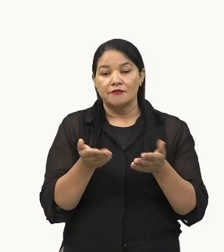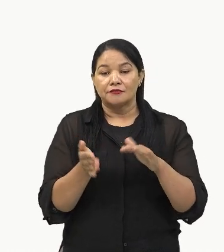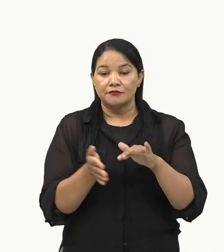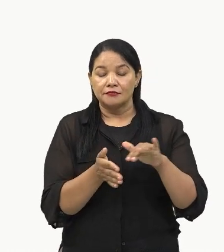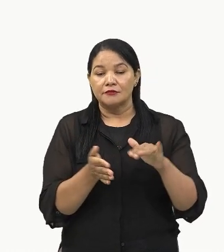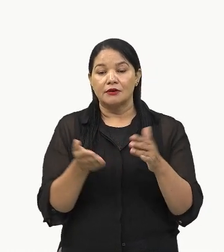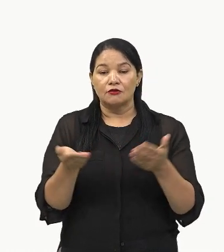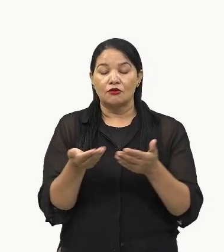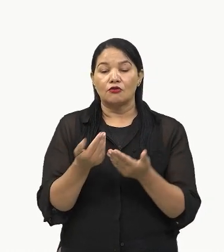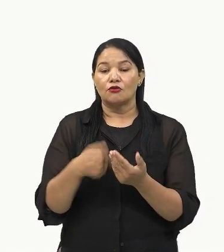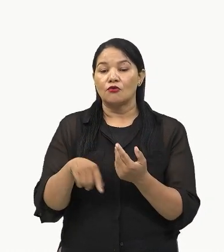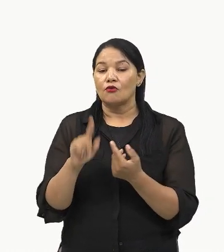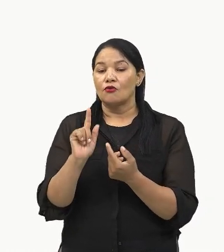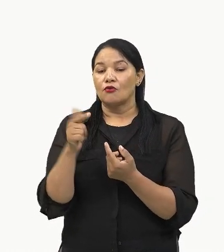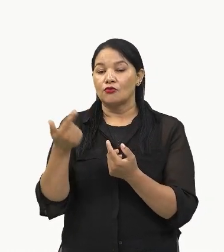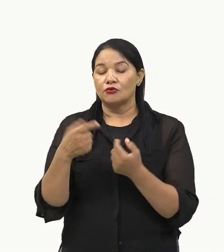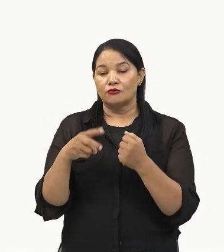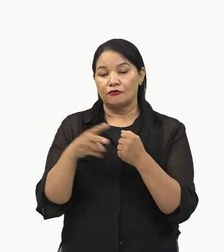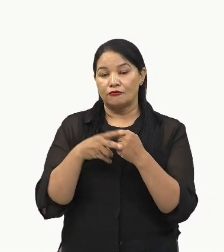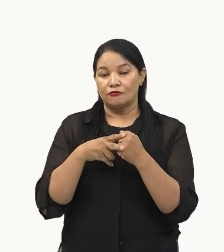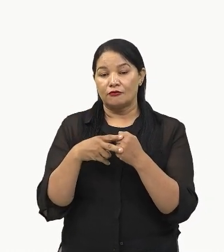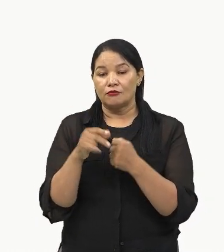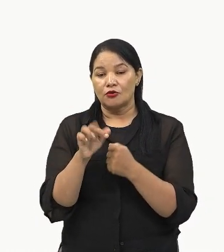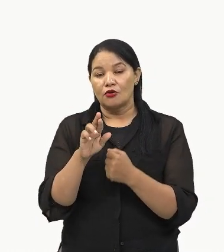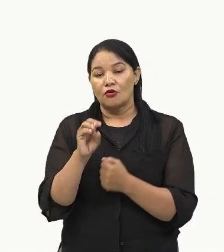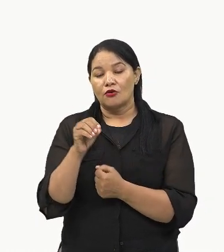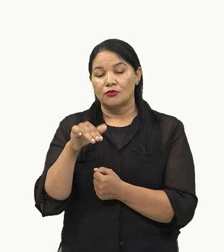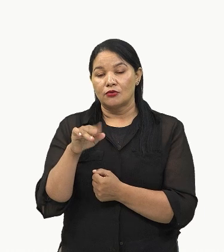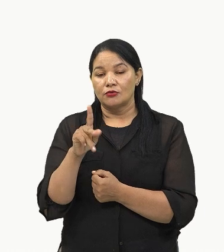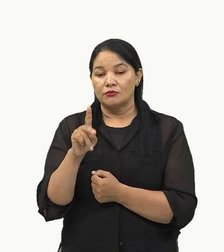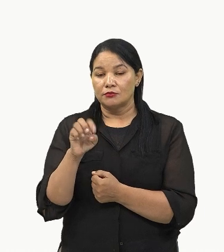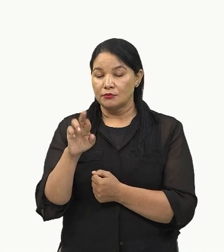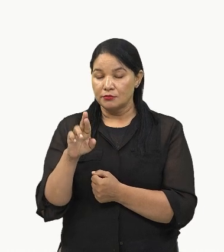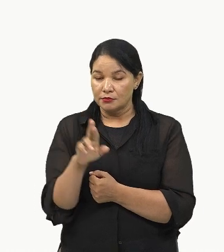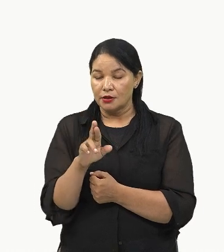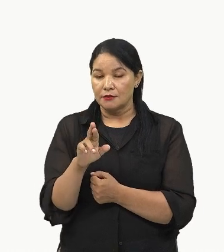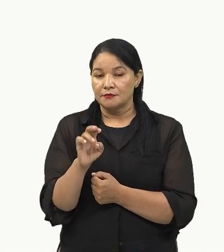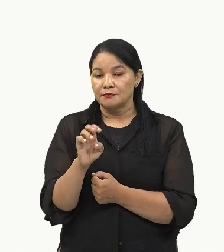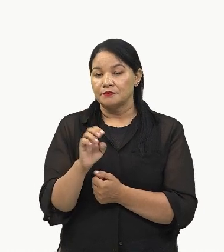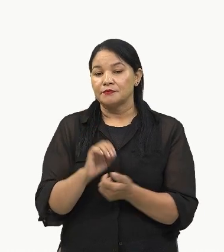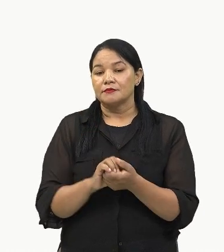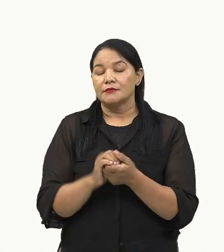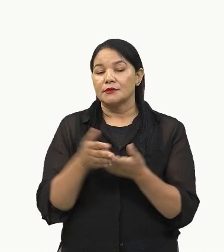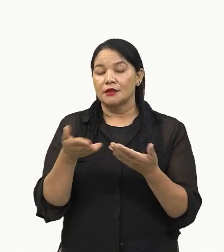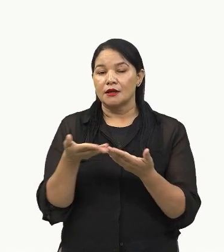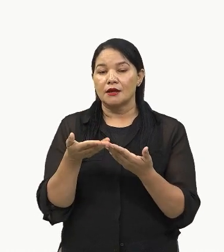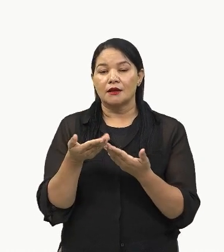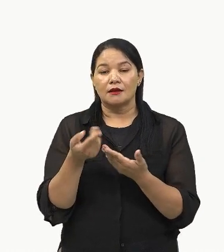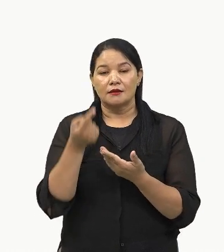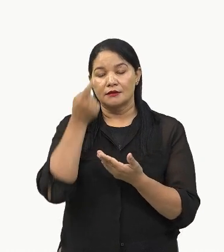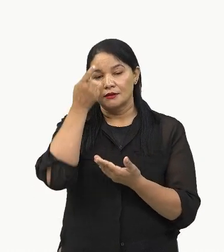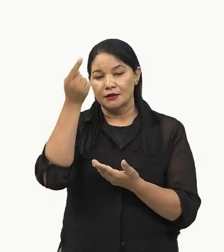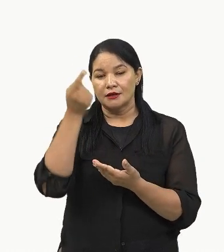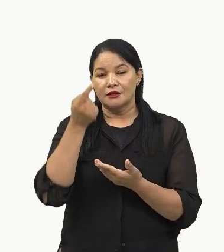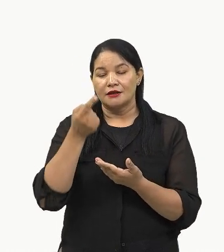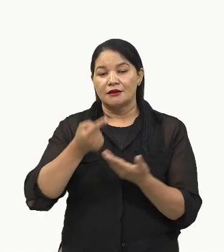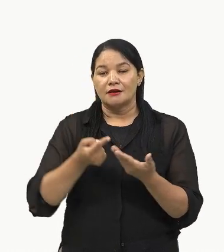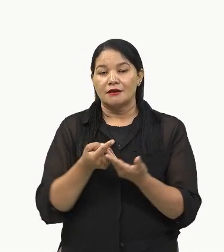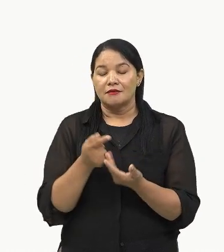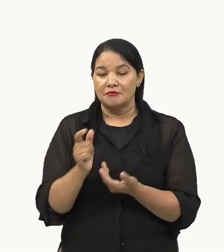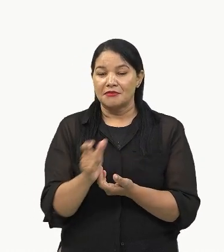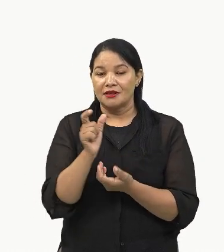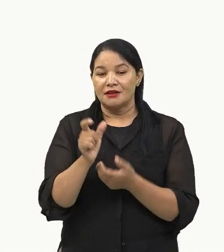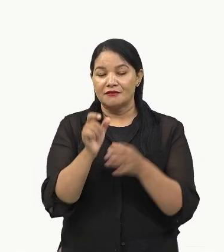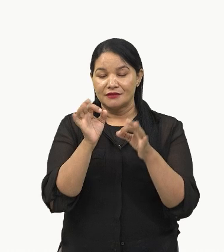verbo regular, mas tem o particípio irregular. Nada de rompido. Não existe isso aqui,